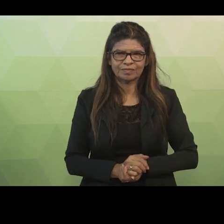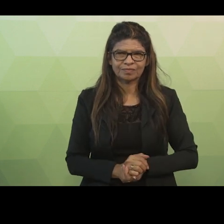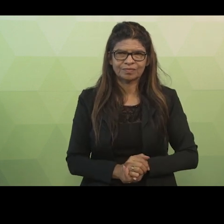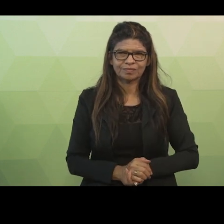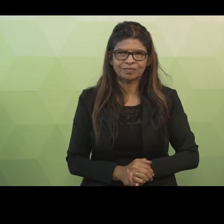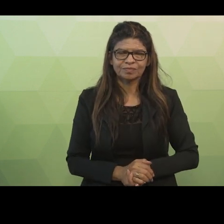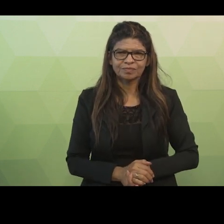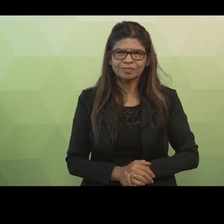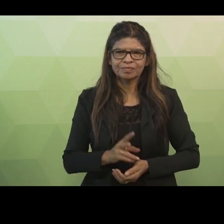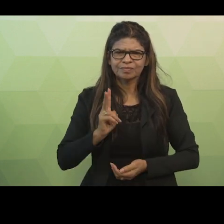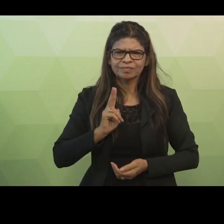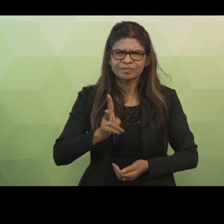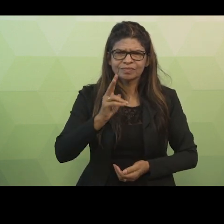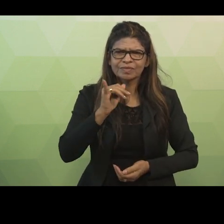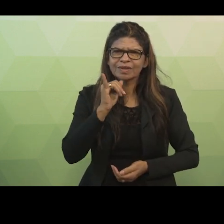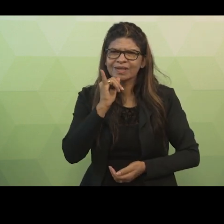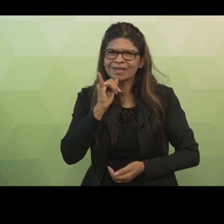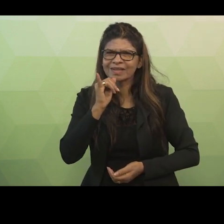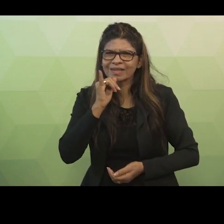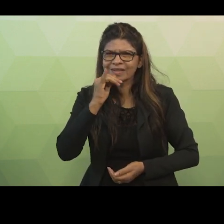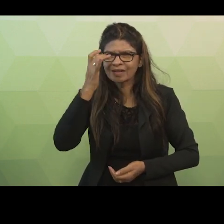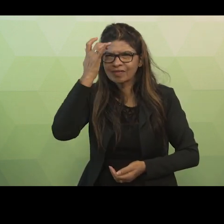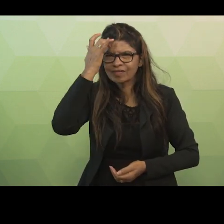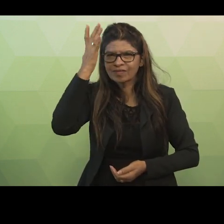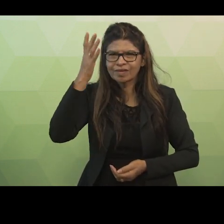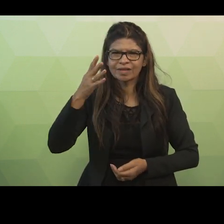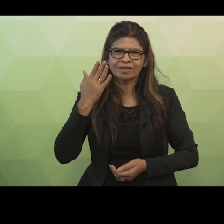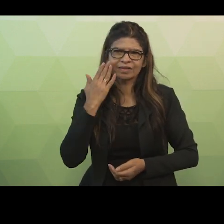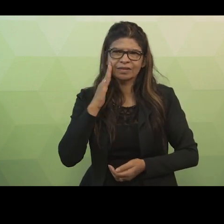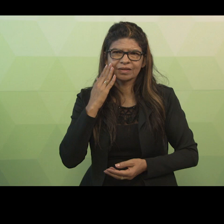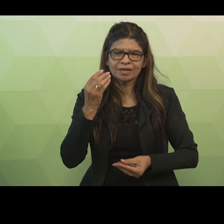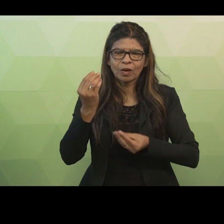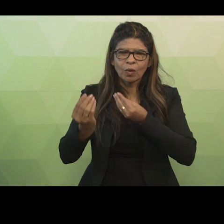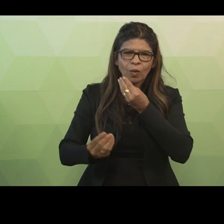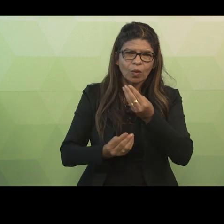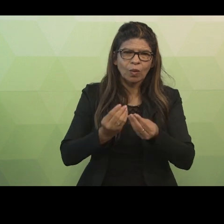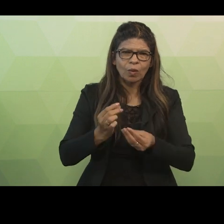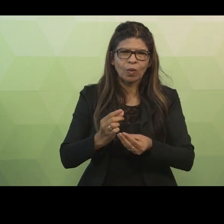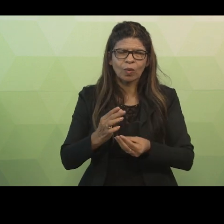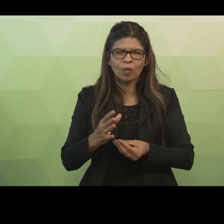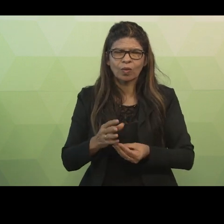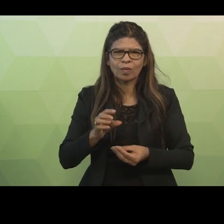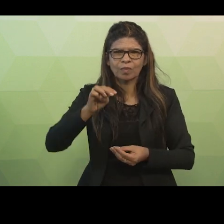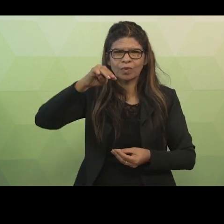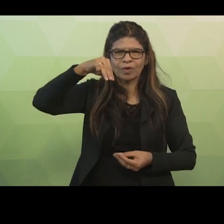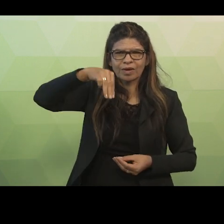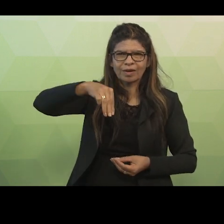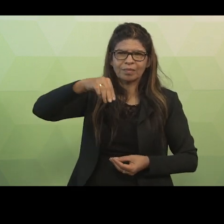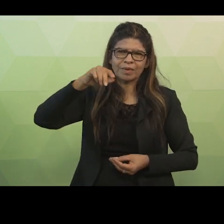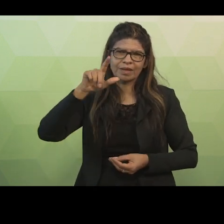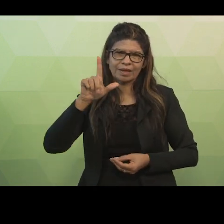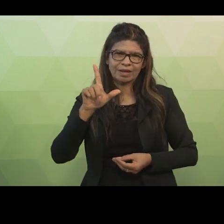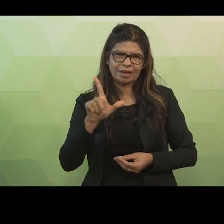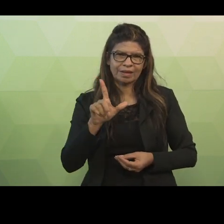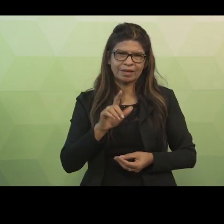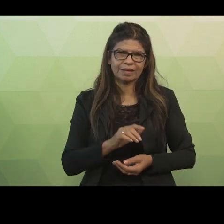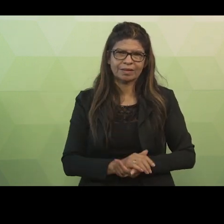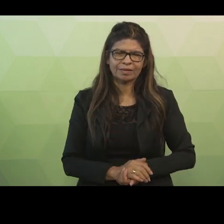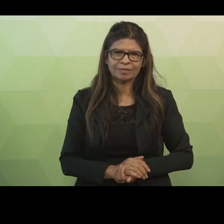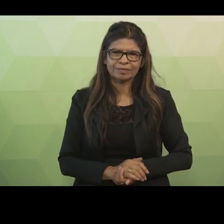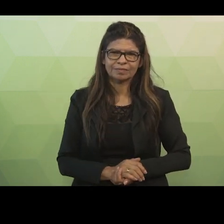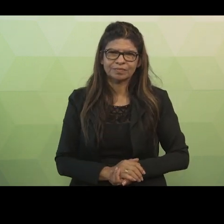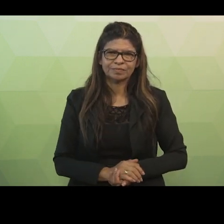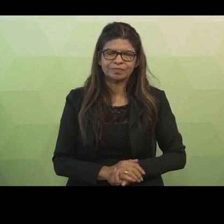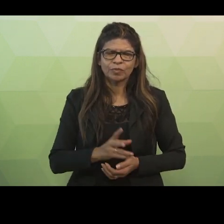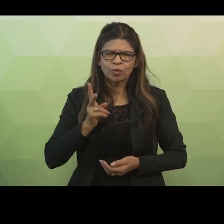Sempre que trabalhamos com exemplos, fica mais fácil de entender a construção desses diagramas da UML, não é mesmo, cursistas? Vamos continuar,